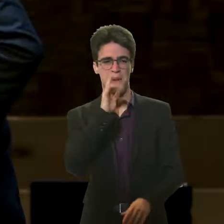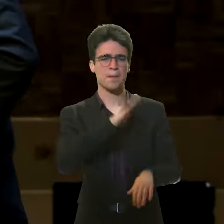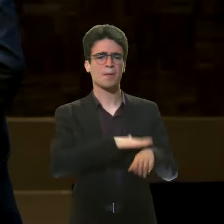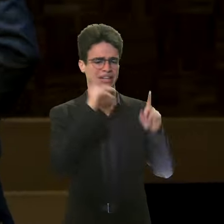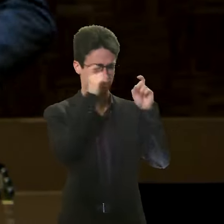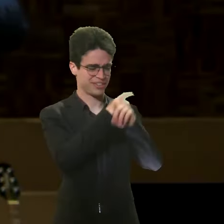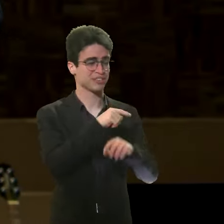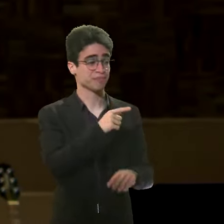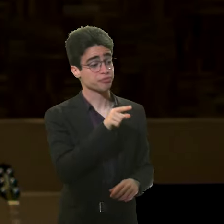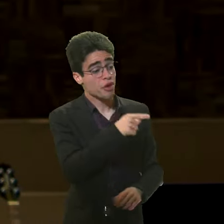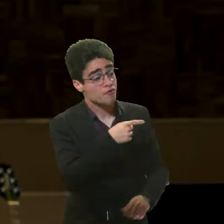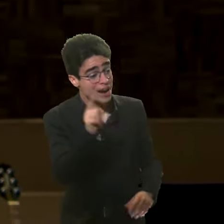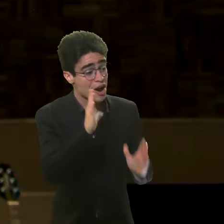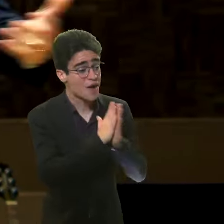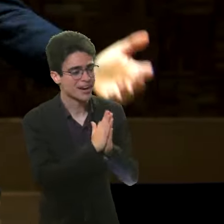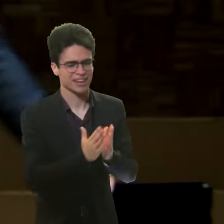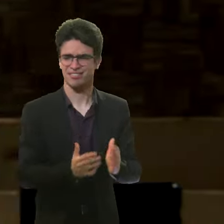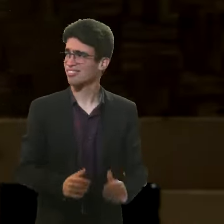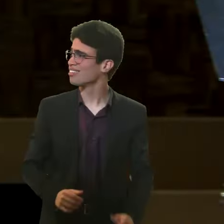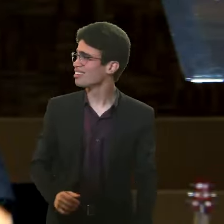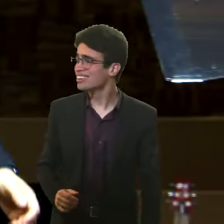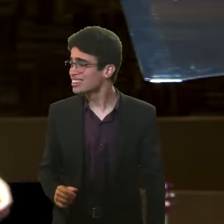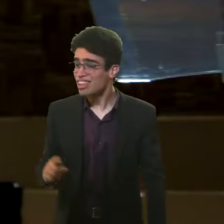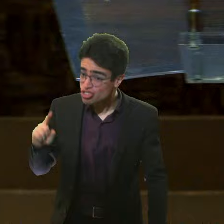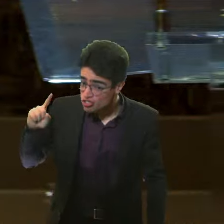vai orar. Mas está difícil.